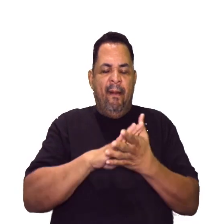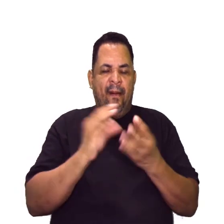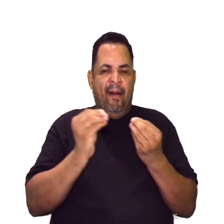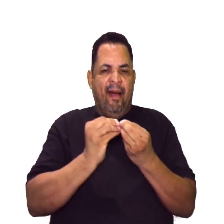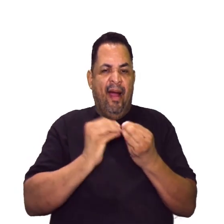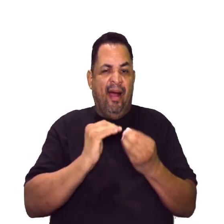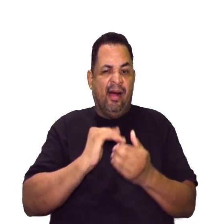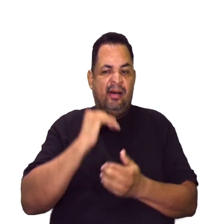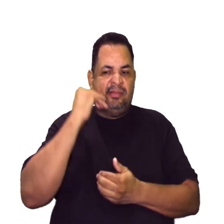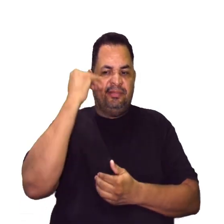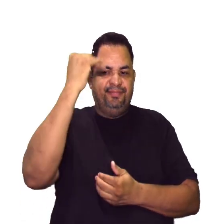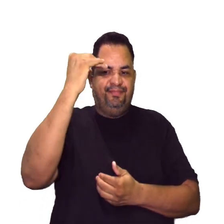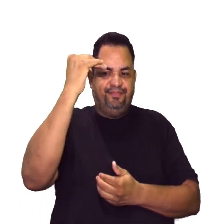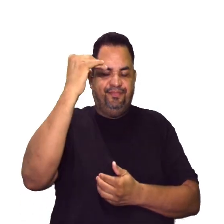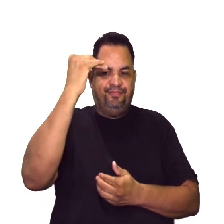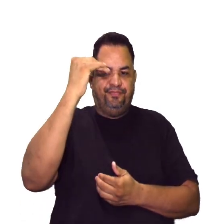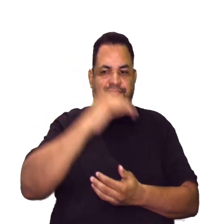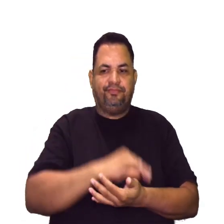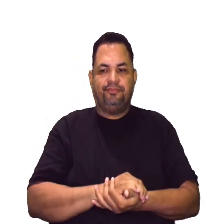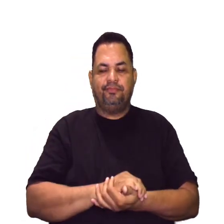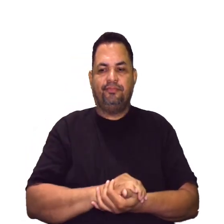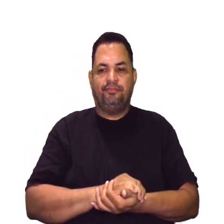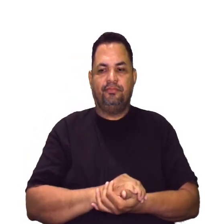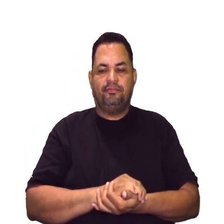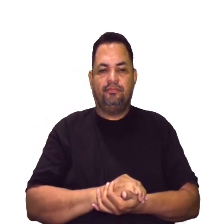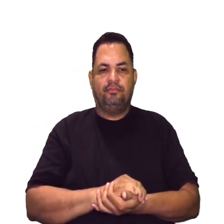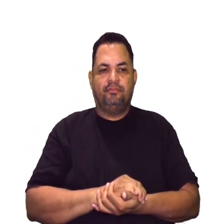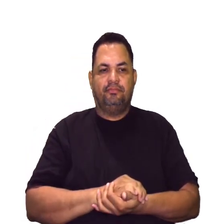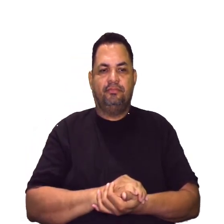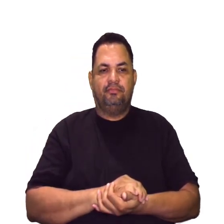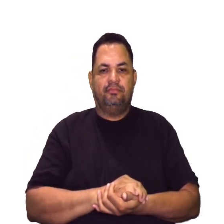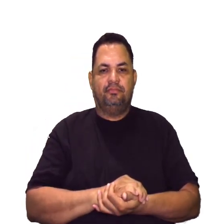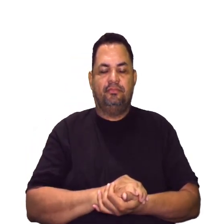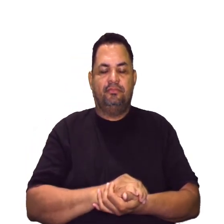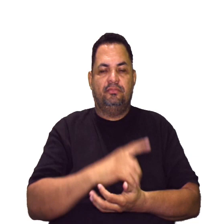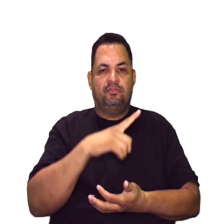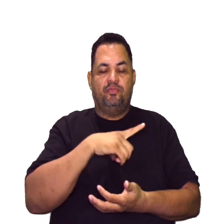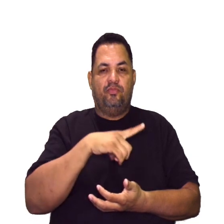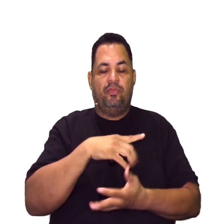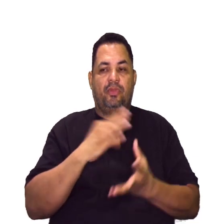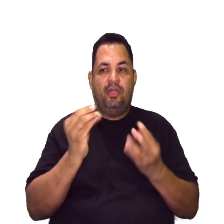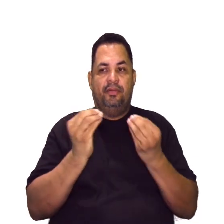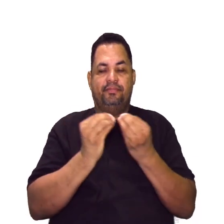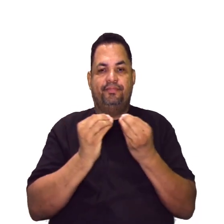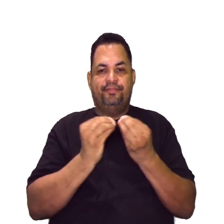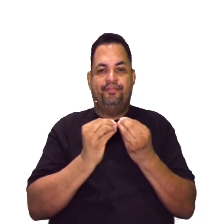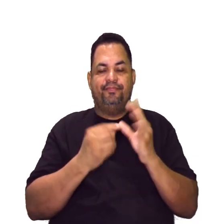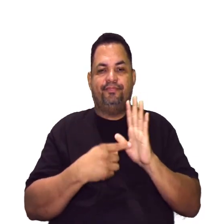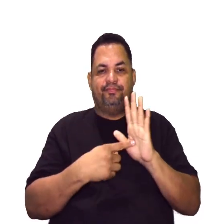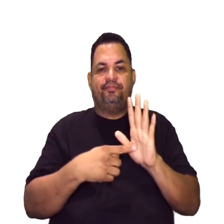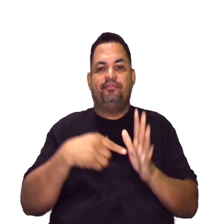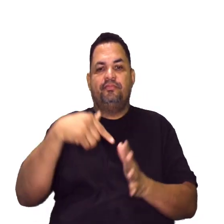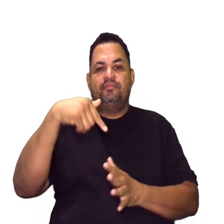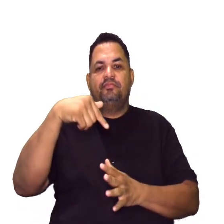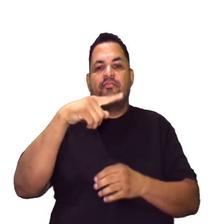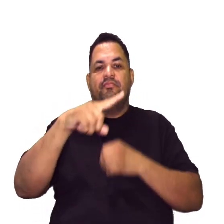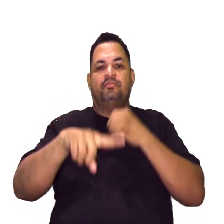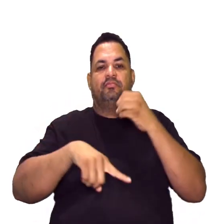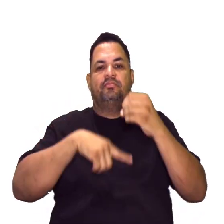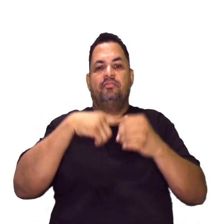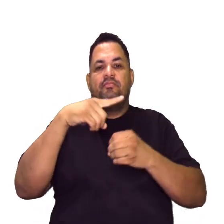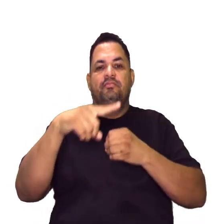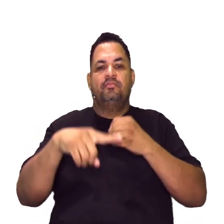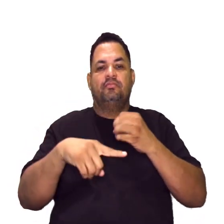professor? Claro. Então, eis aqui uma molécula que apresenta 7